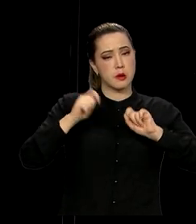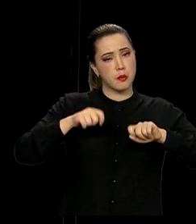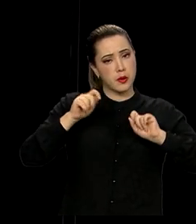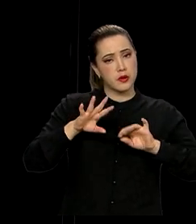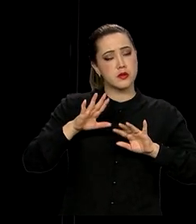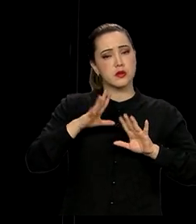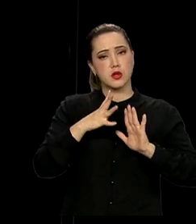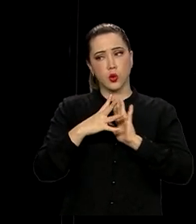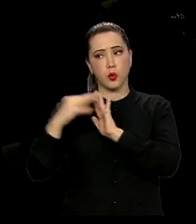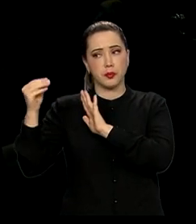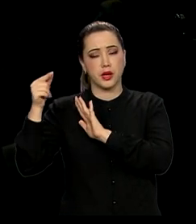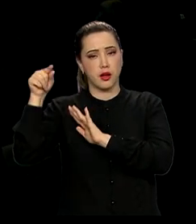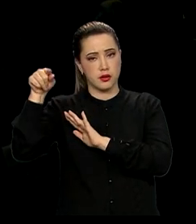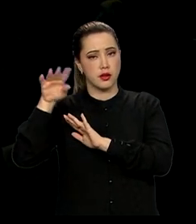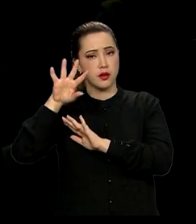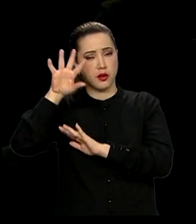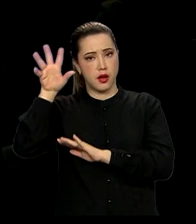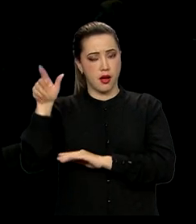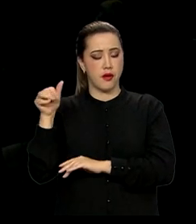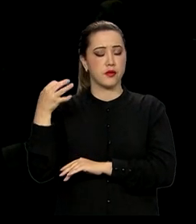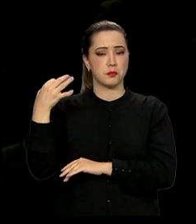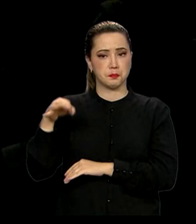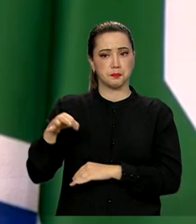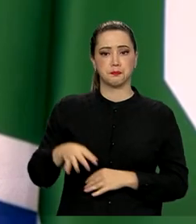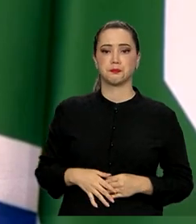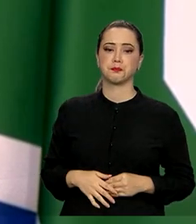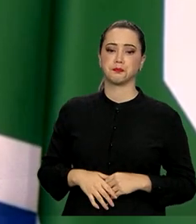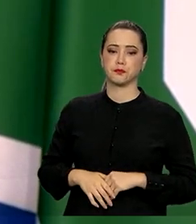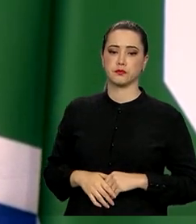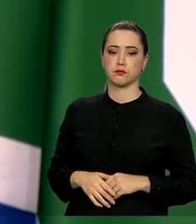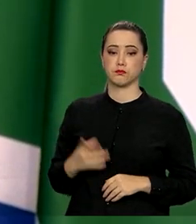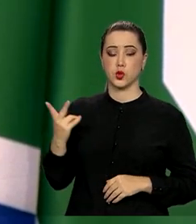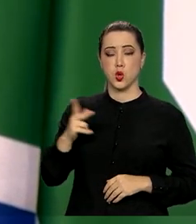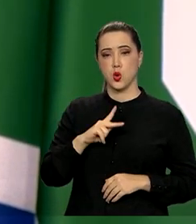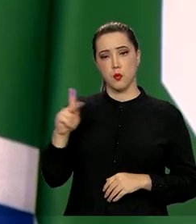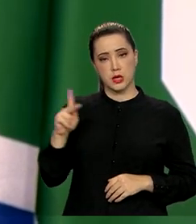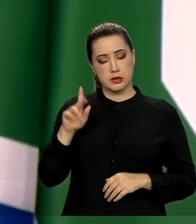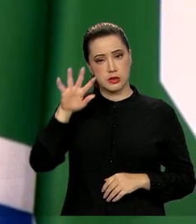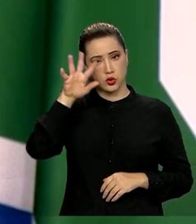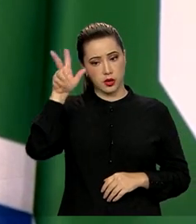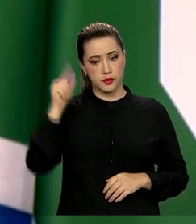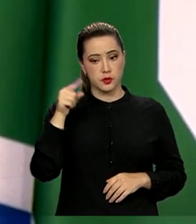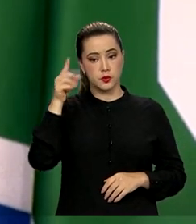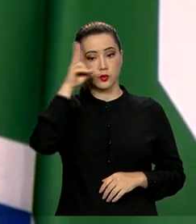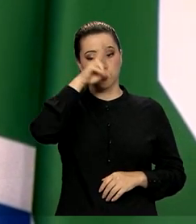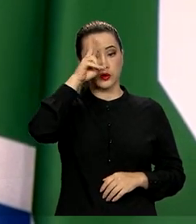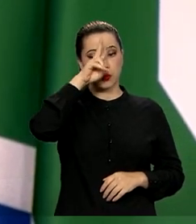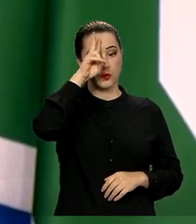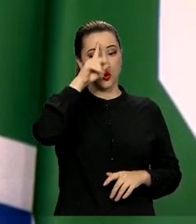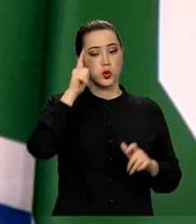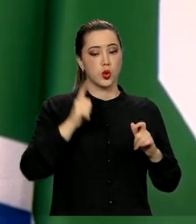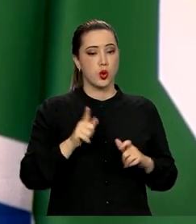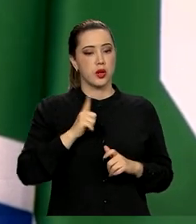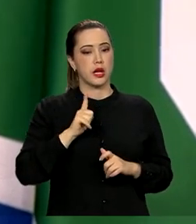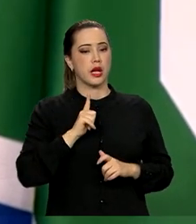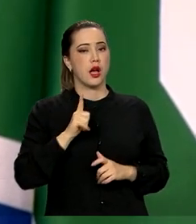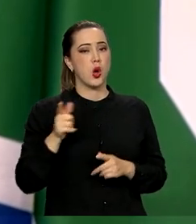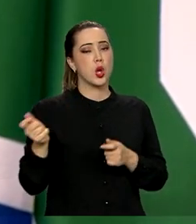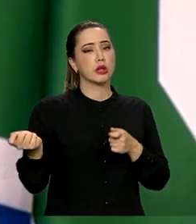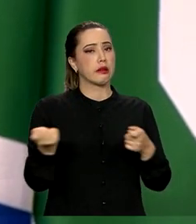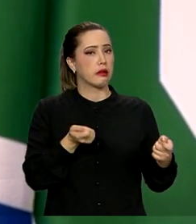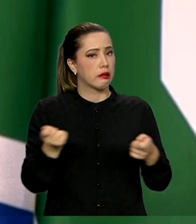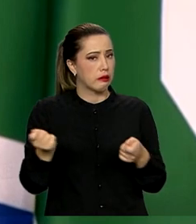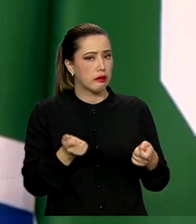com sucesso na África. O presidente da África do Sul, Cyril Ramaphosa, lembrou que o continente é rico em minérios que podem